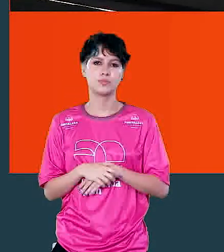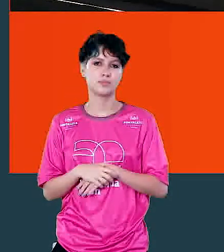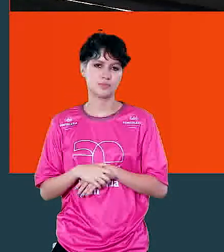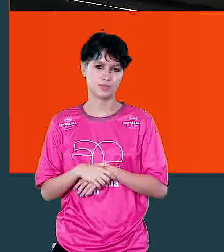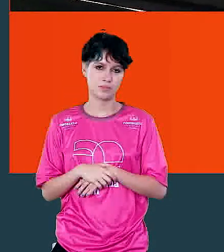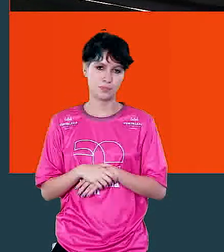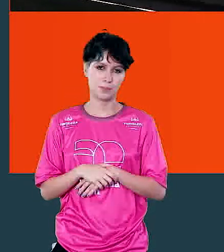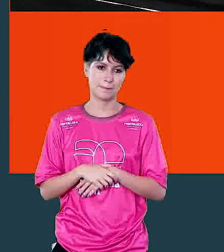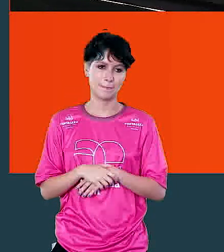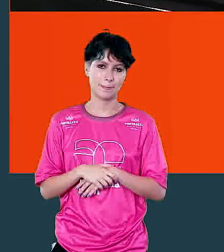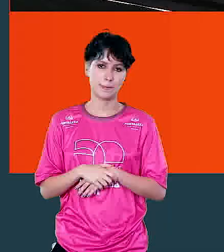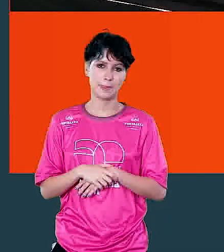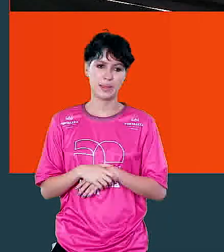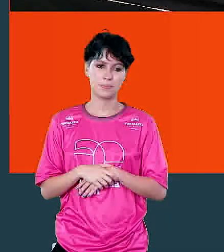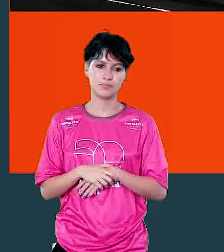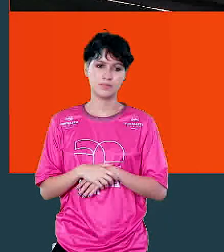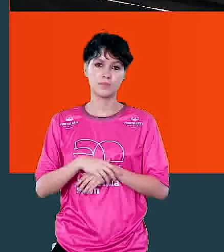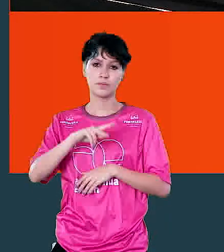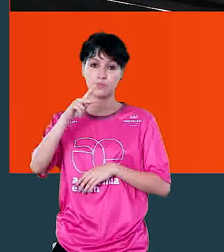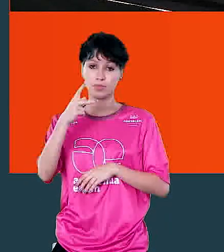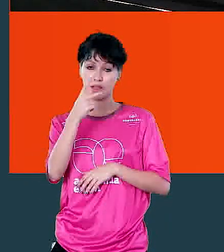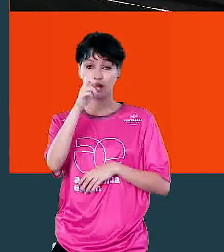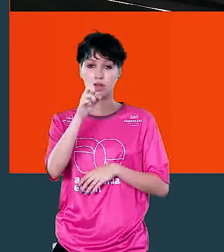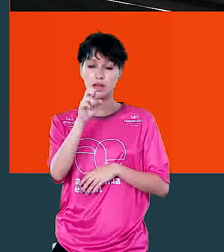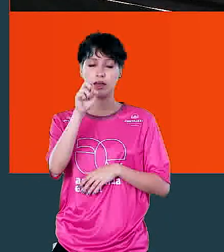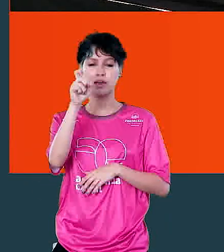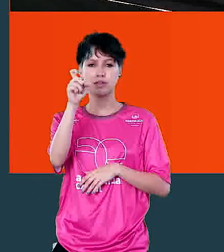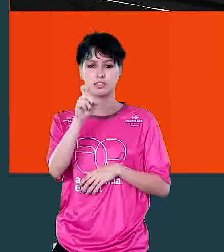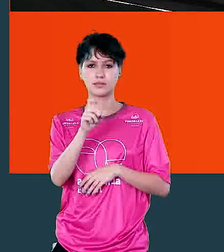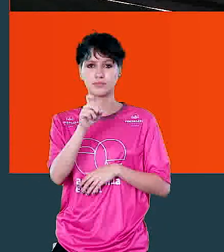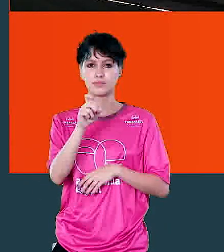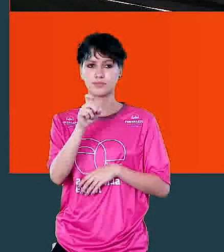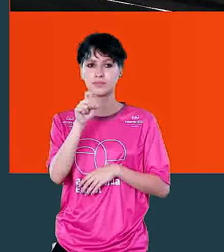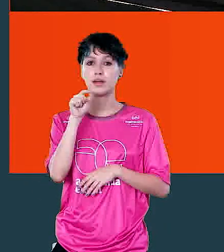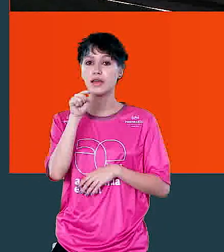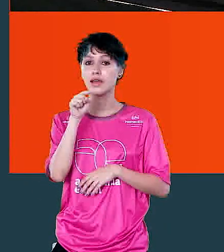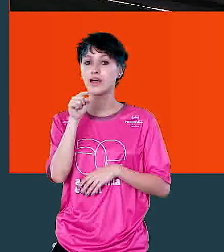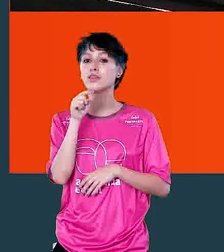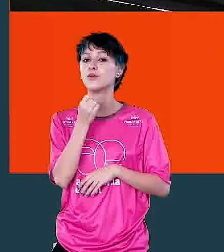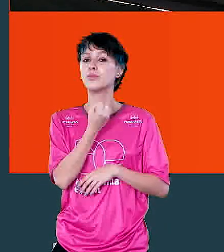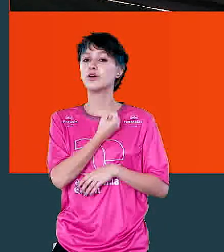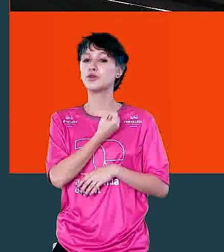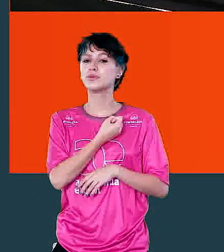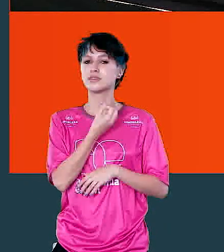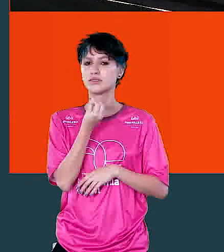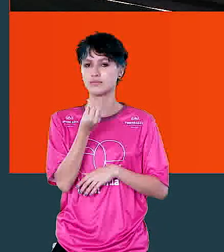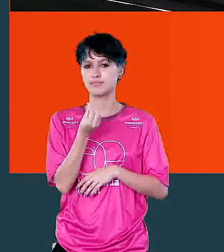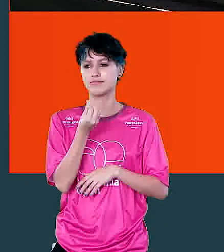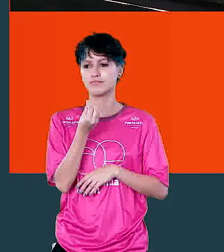Pessoal, X. É que número? 6.